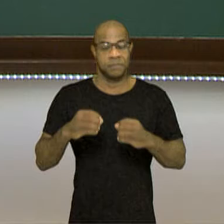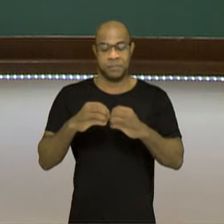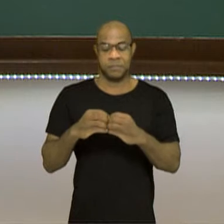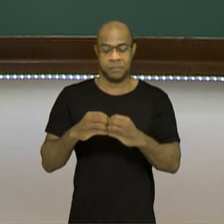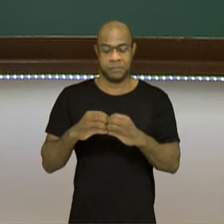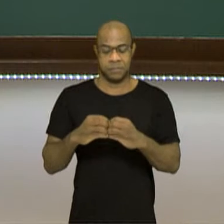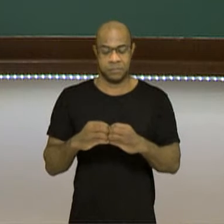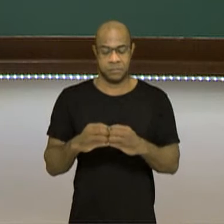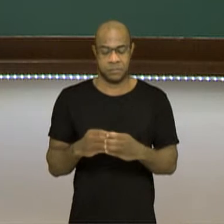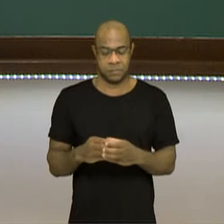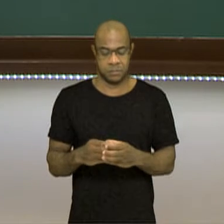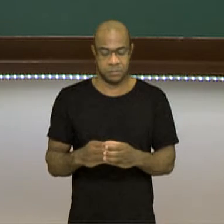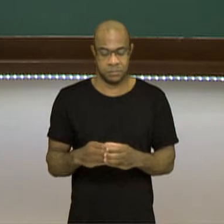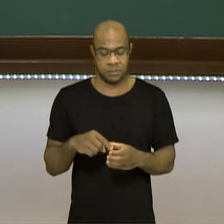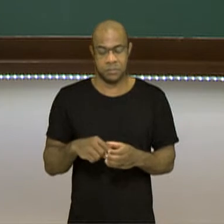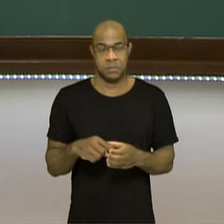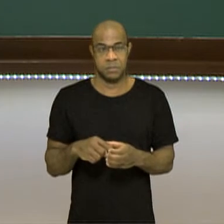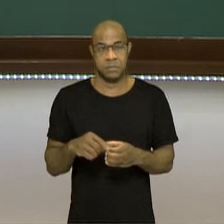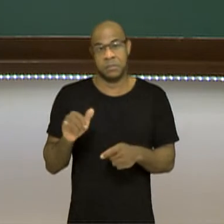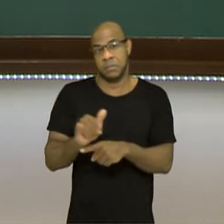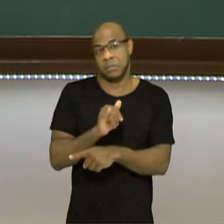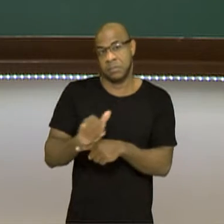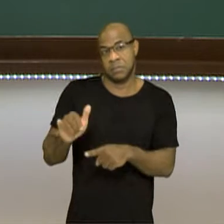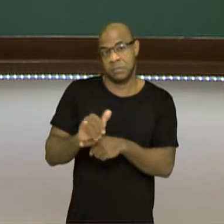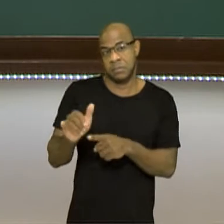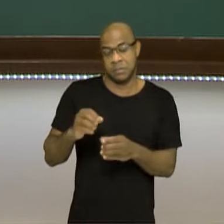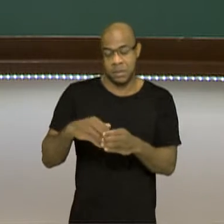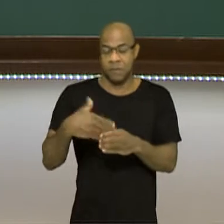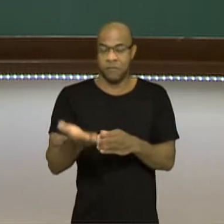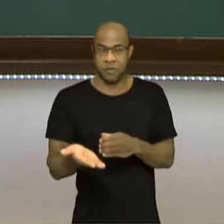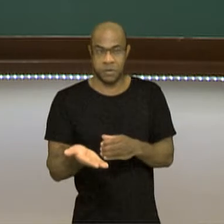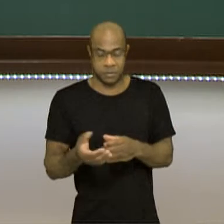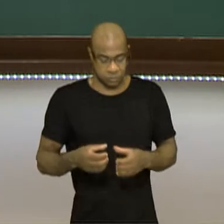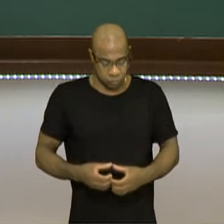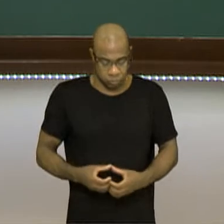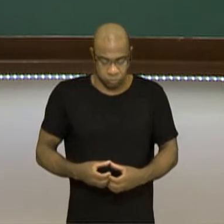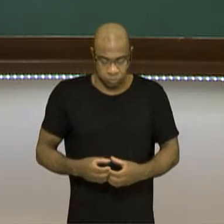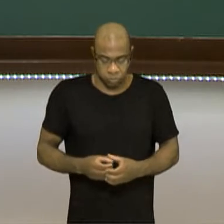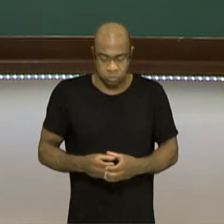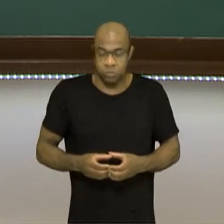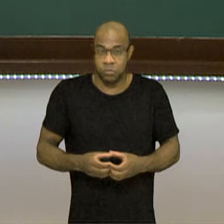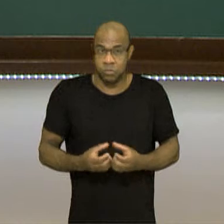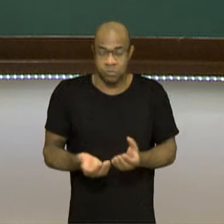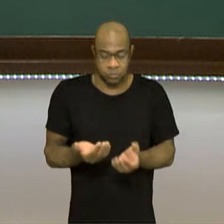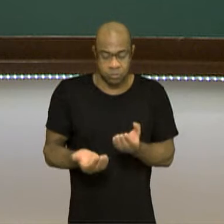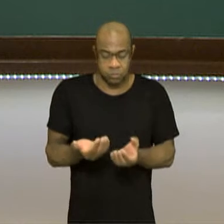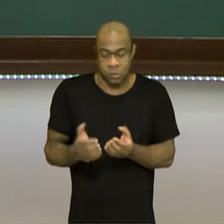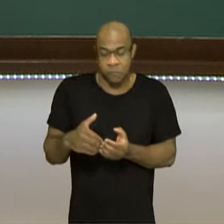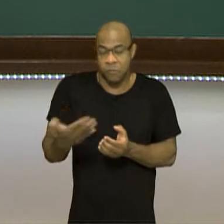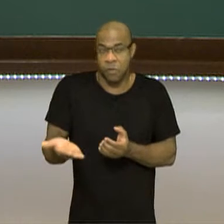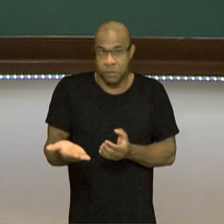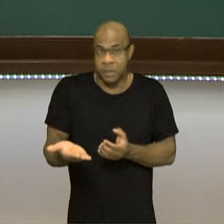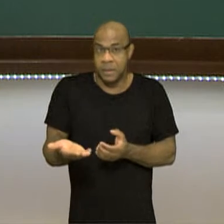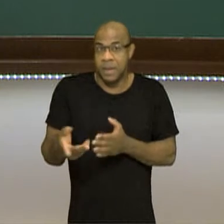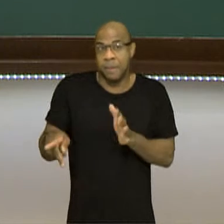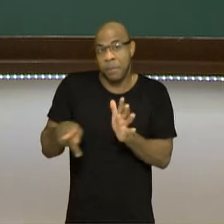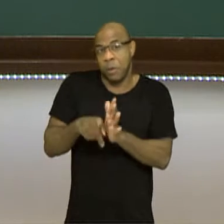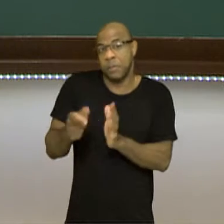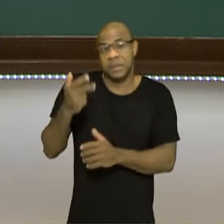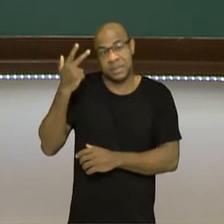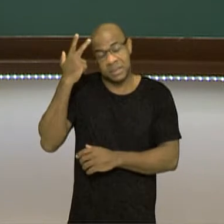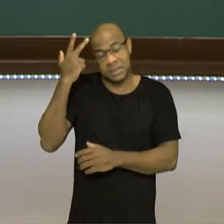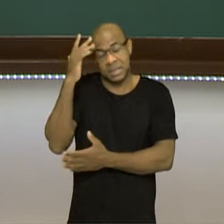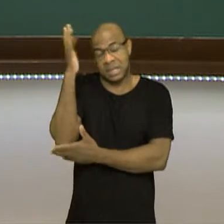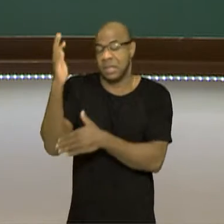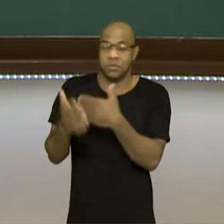homem é uma estratégia da natureza de garantir, né, uma sobrevivência desses espermatozoides, visto